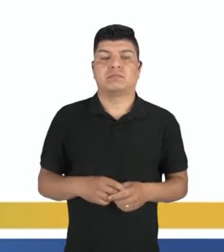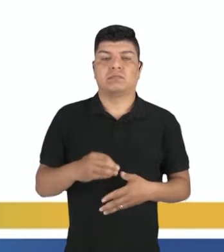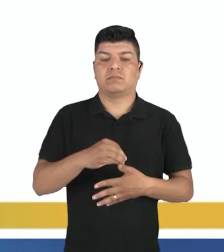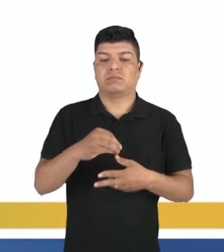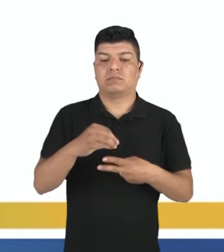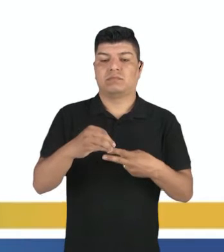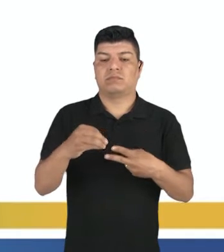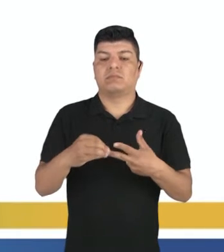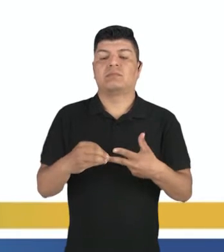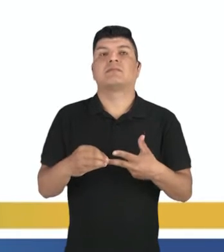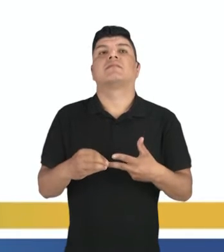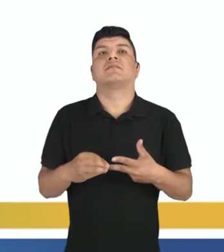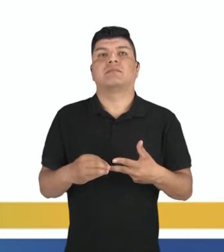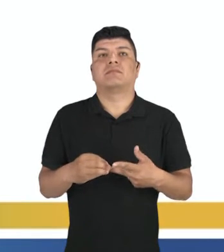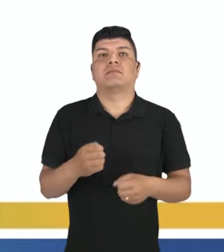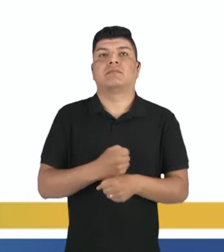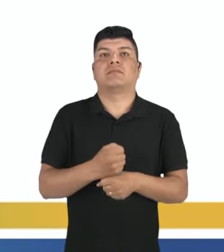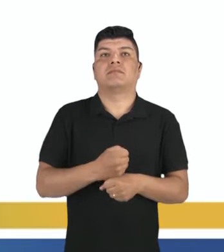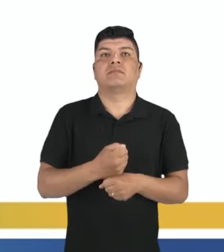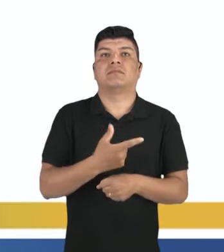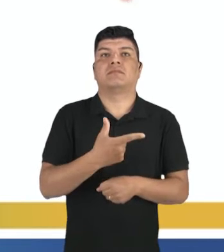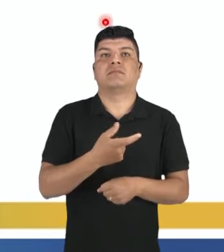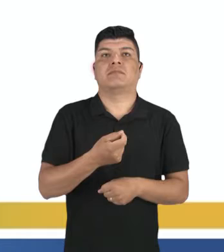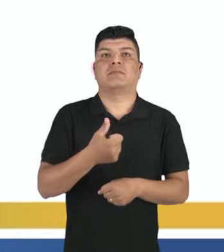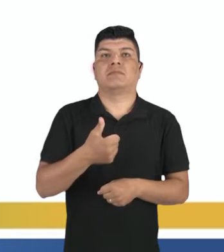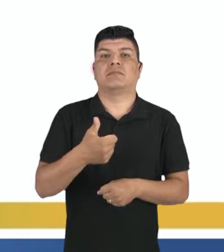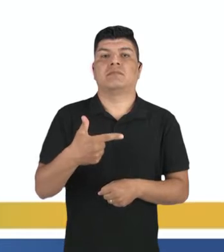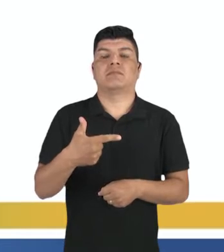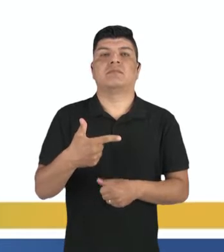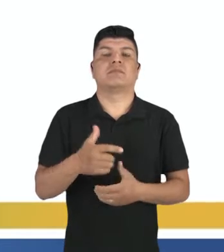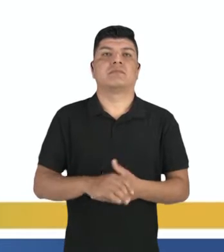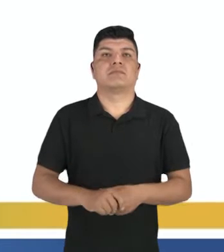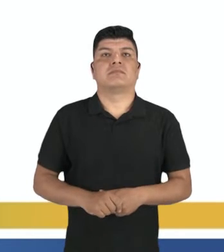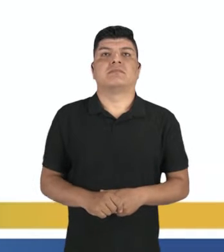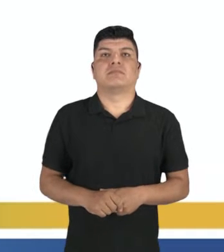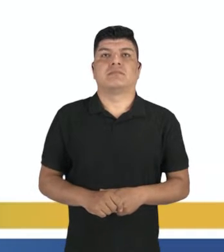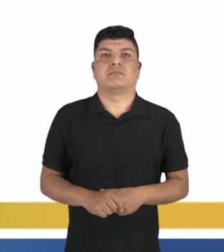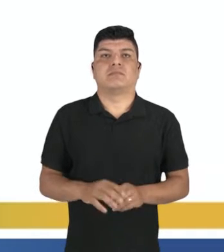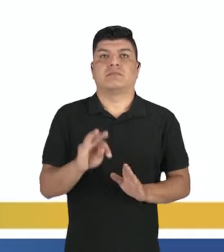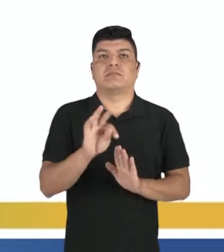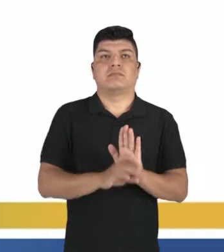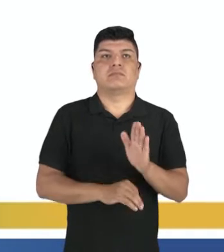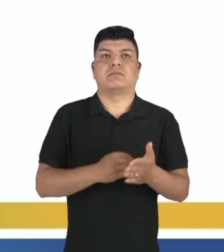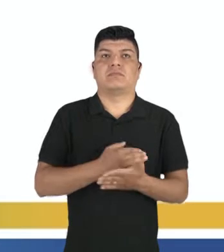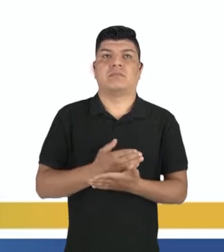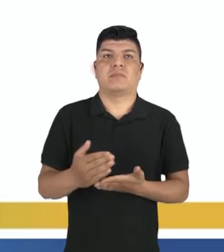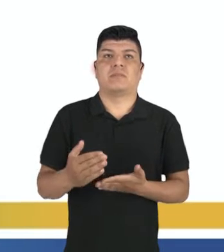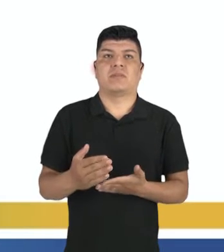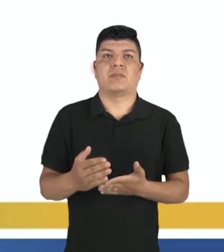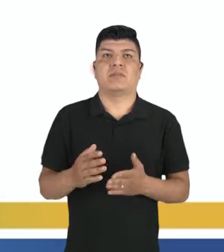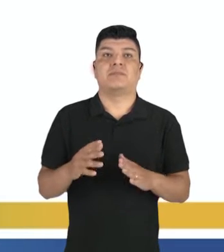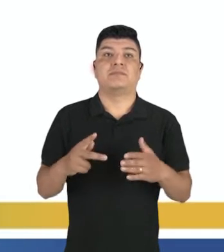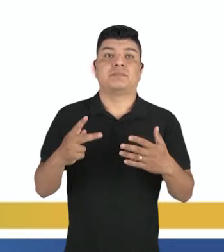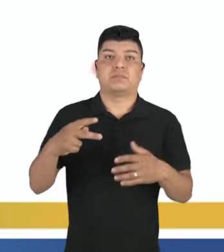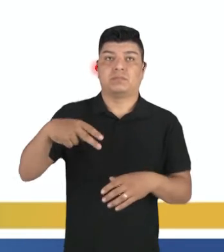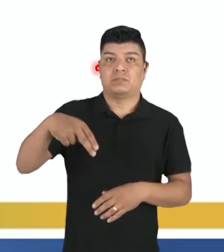Enem 2012, ok? Olha aí a nossa referência. E o texto vai começar assim. A